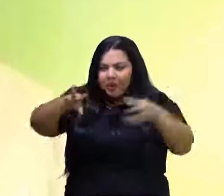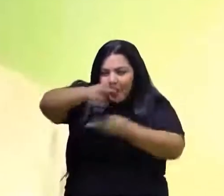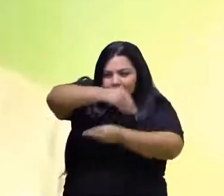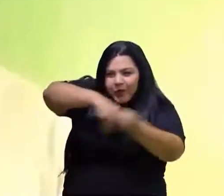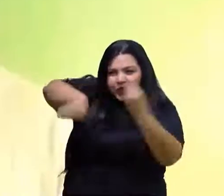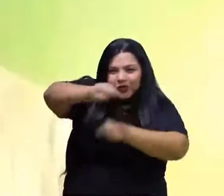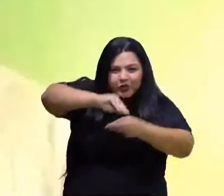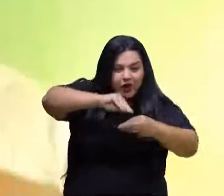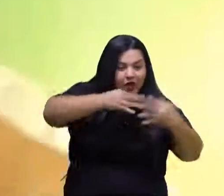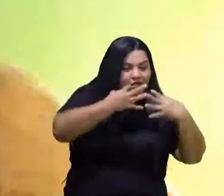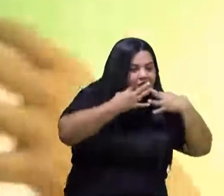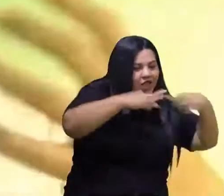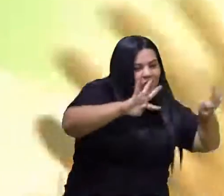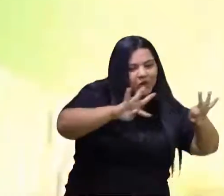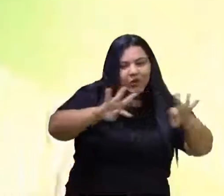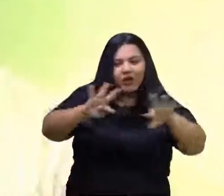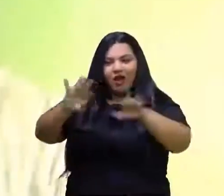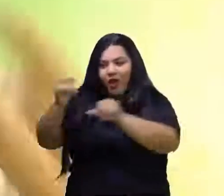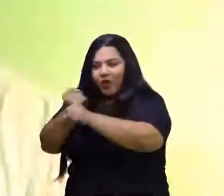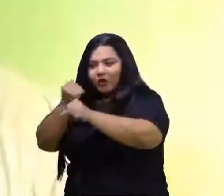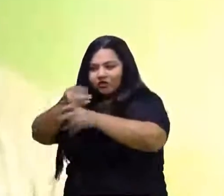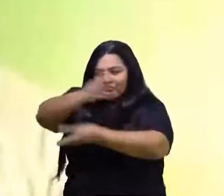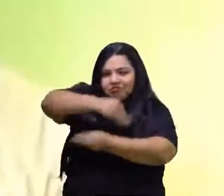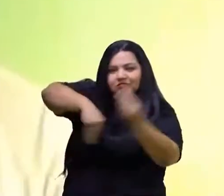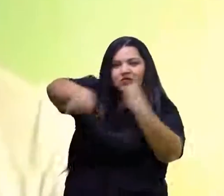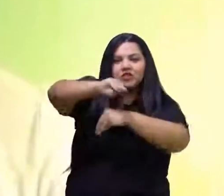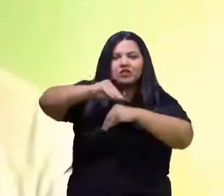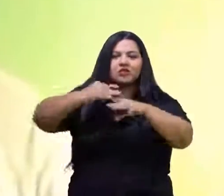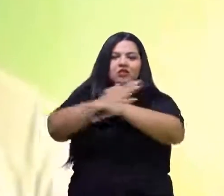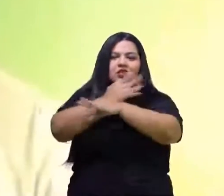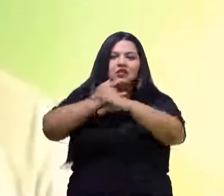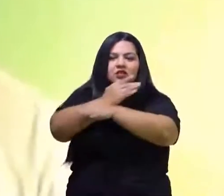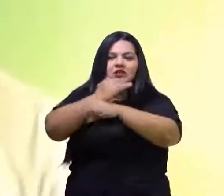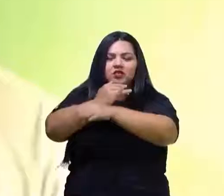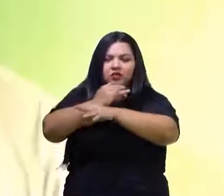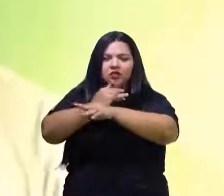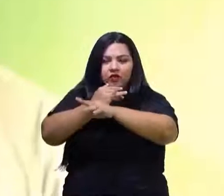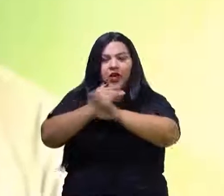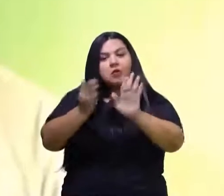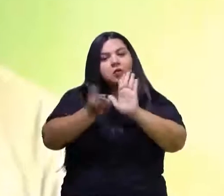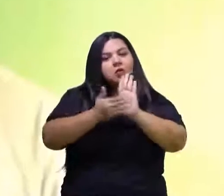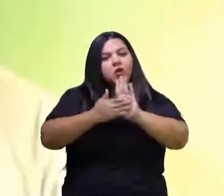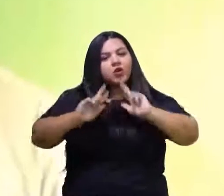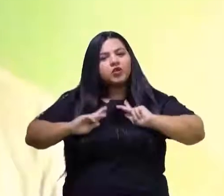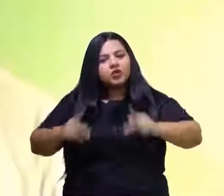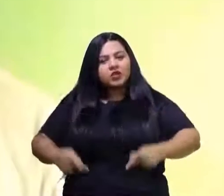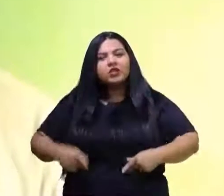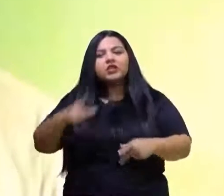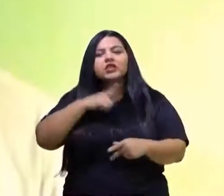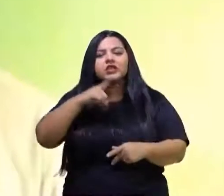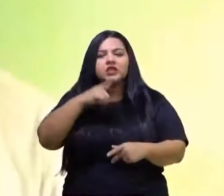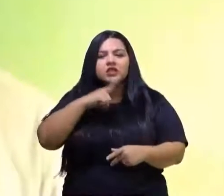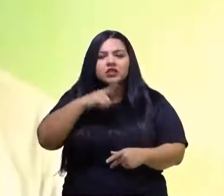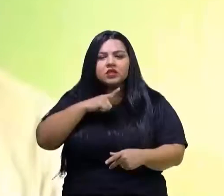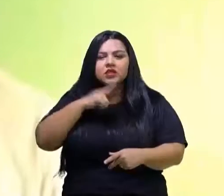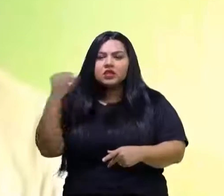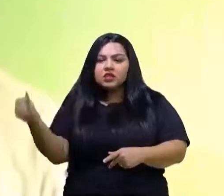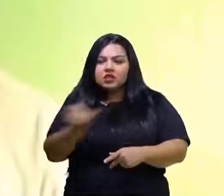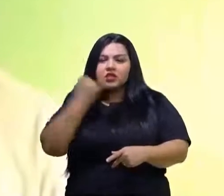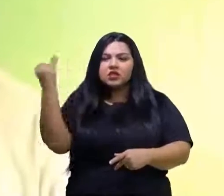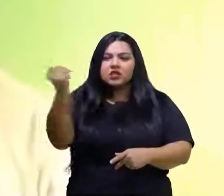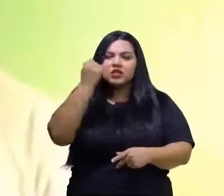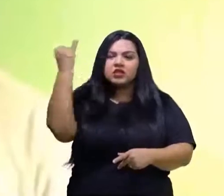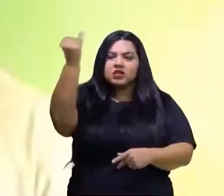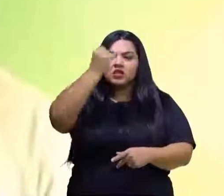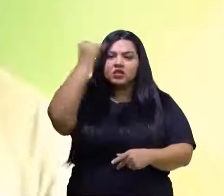urbana, uma dinâmica que vai servir para os propósitos dos seres humanos. Então, o termo paisagem ele acaba sendo muito importante